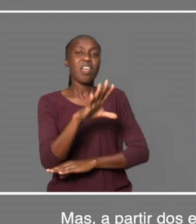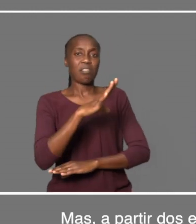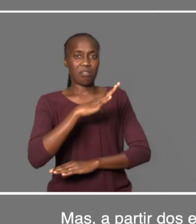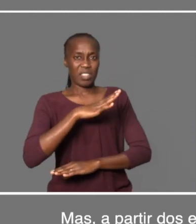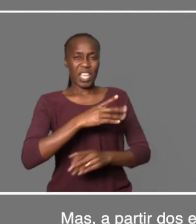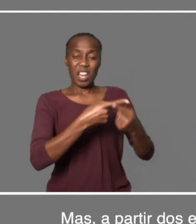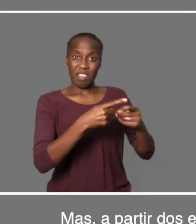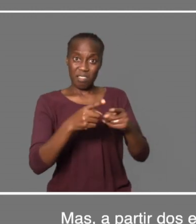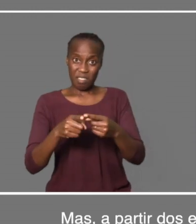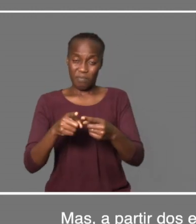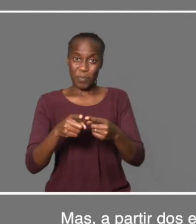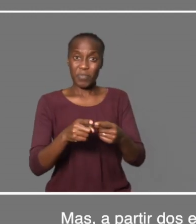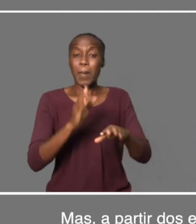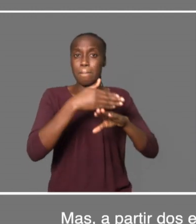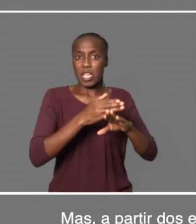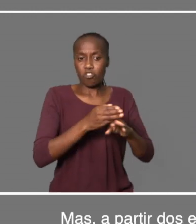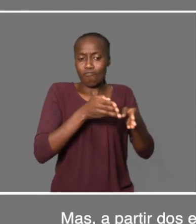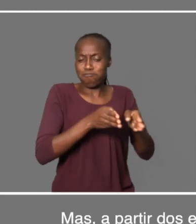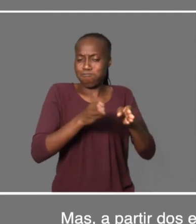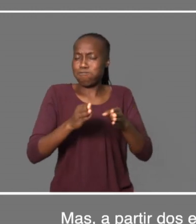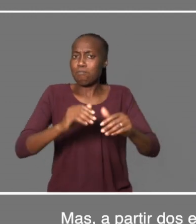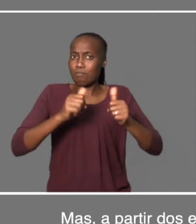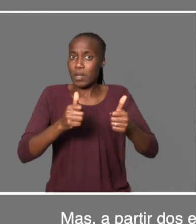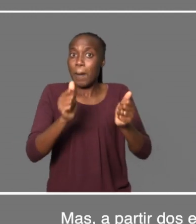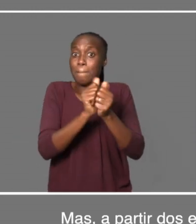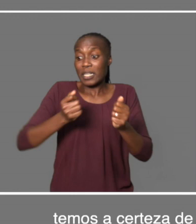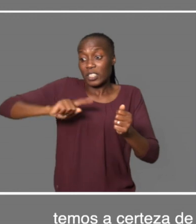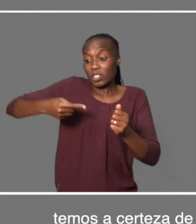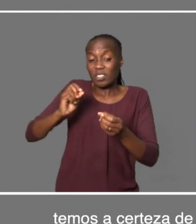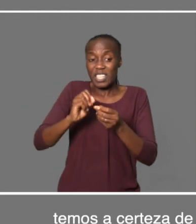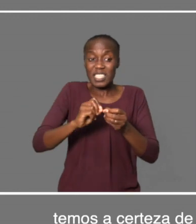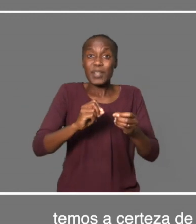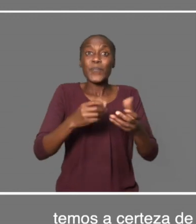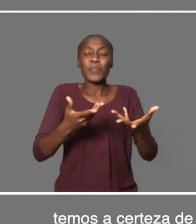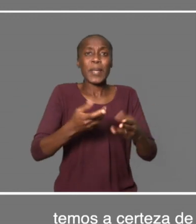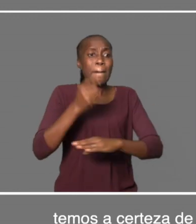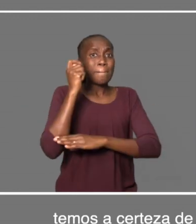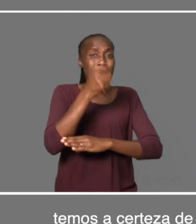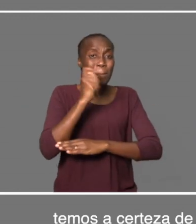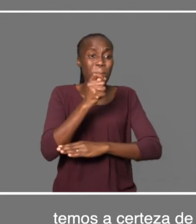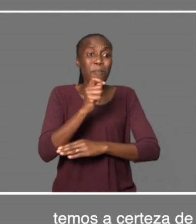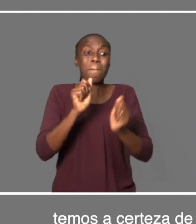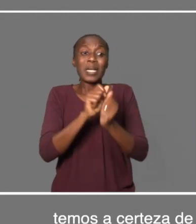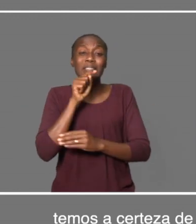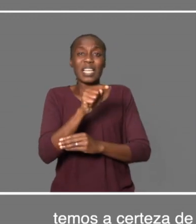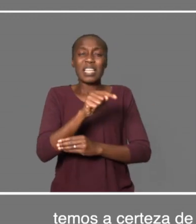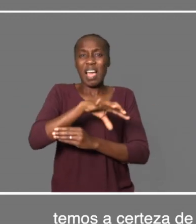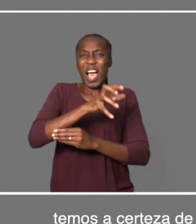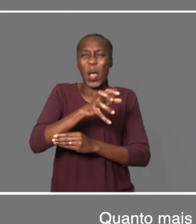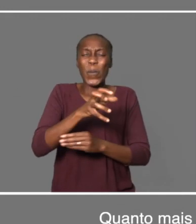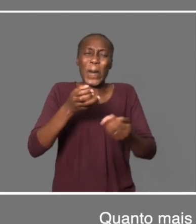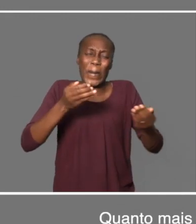a partir dos estudos que o nosso setor vem fazendo temos a certeza que lá tem espécies e reproduzem